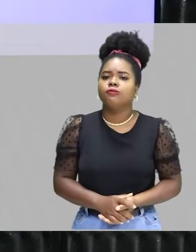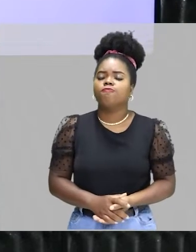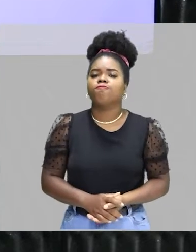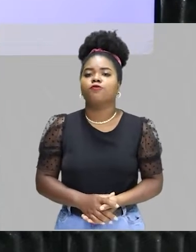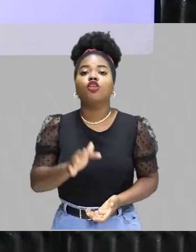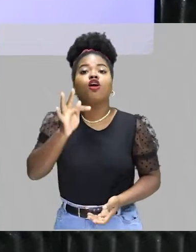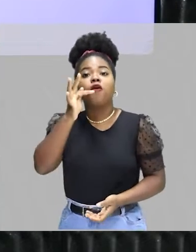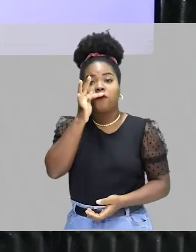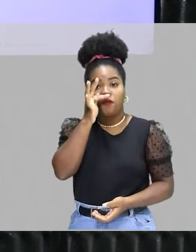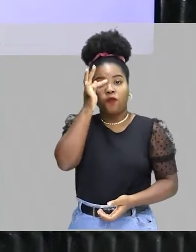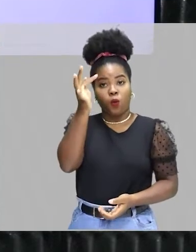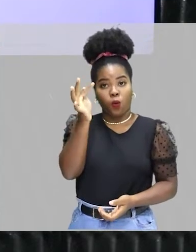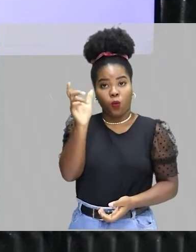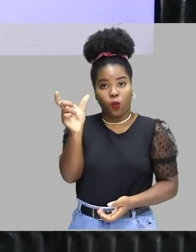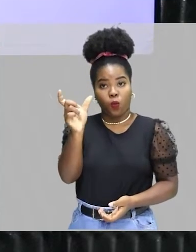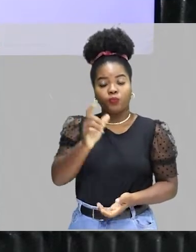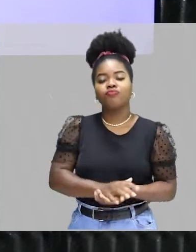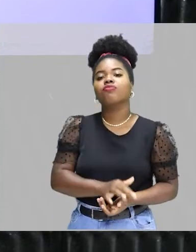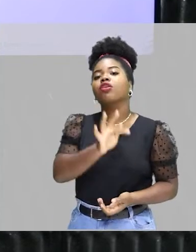flor,